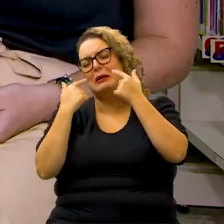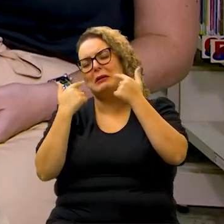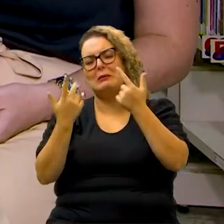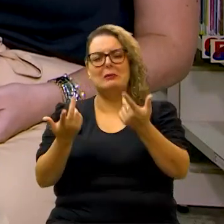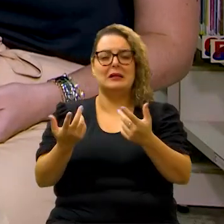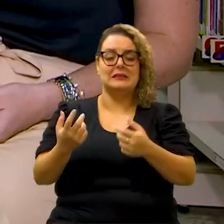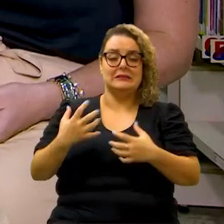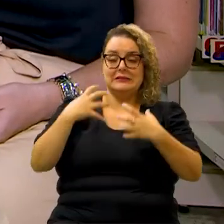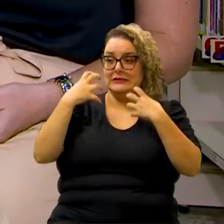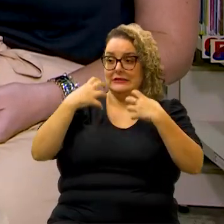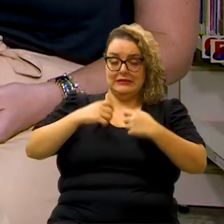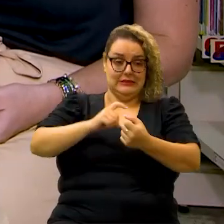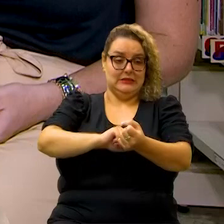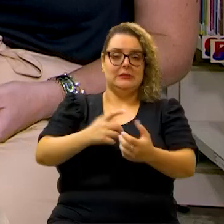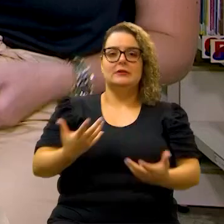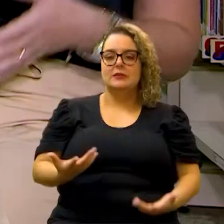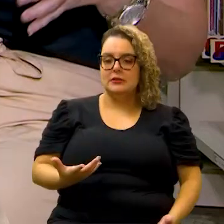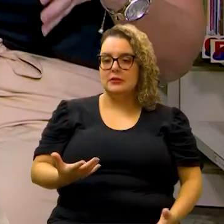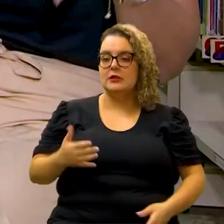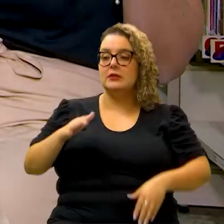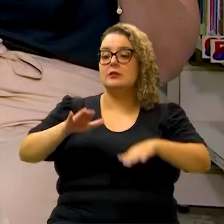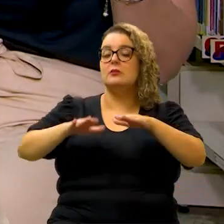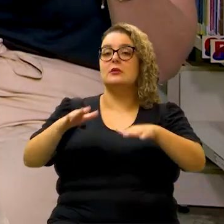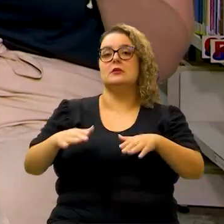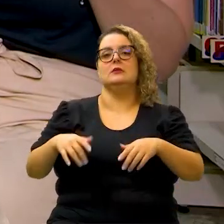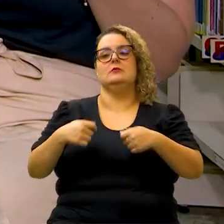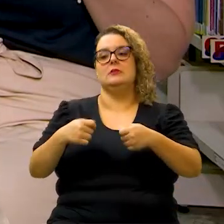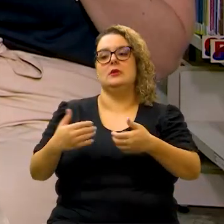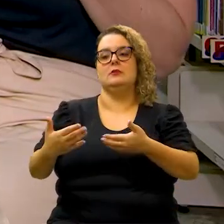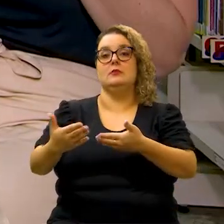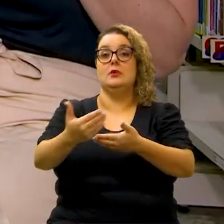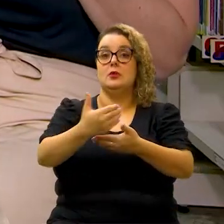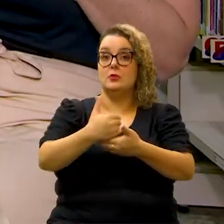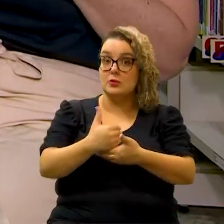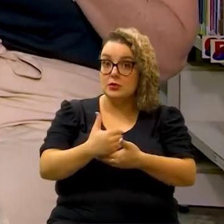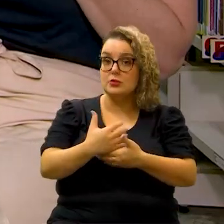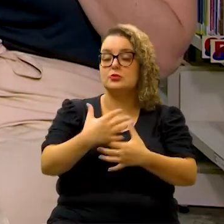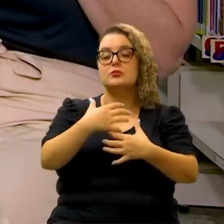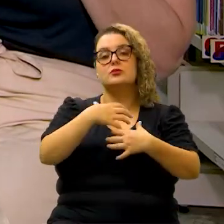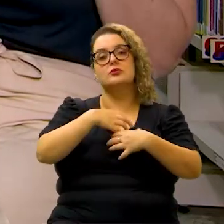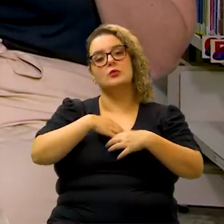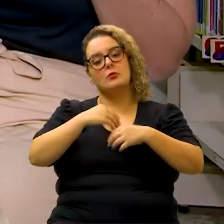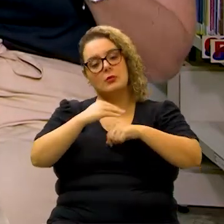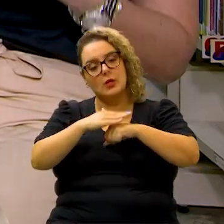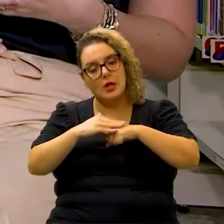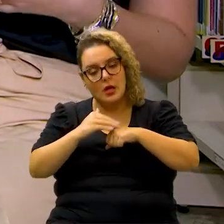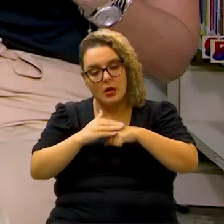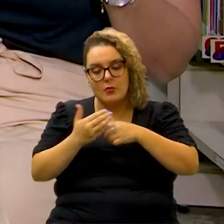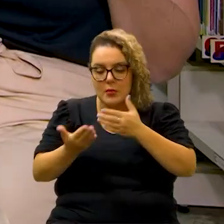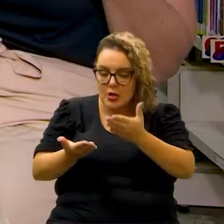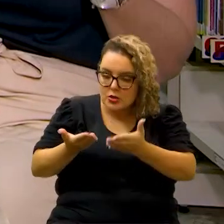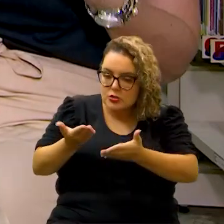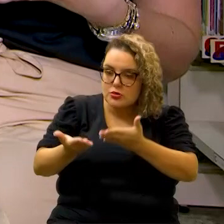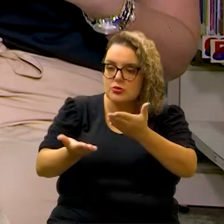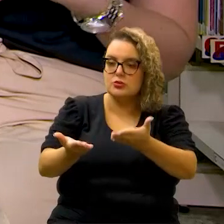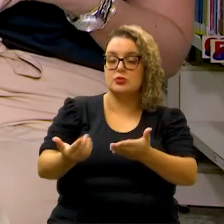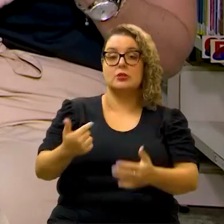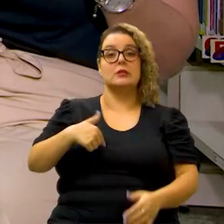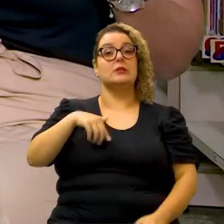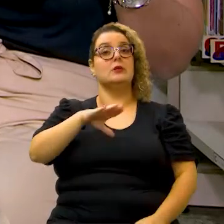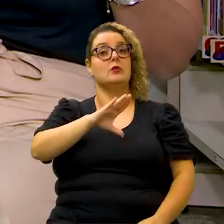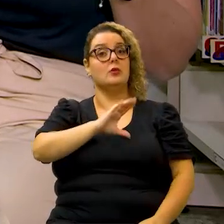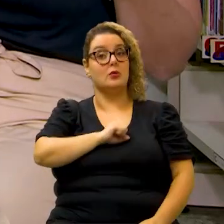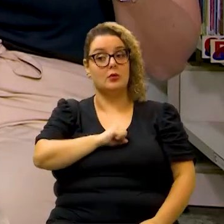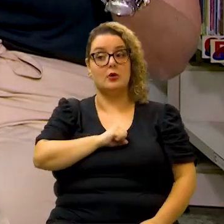eles choram, ali eles ficam tensos, então muitas vezes a gente precisa acolher de uma forma mais afetiva, dar mais